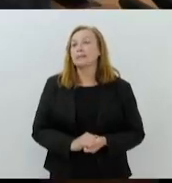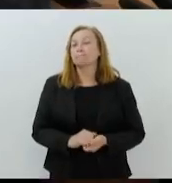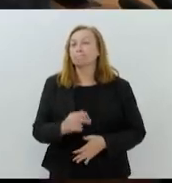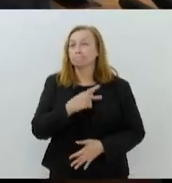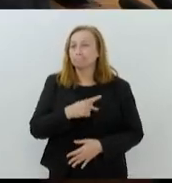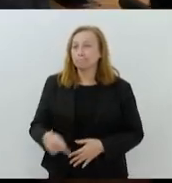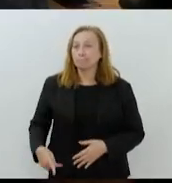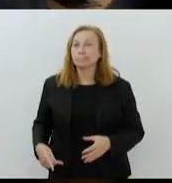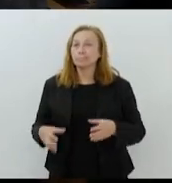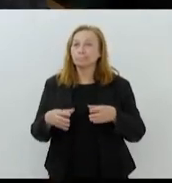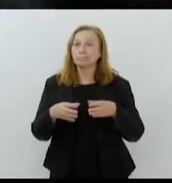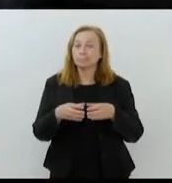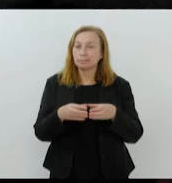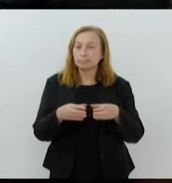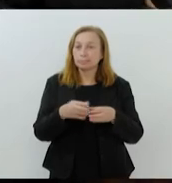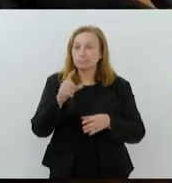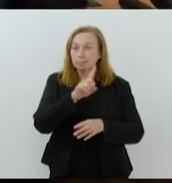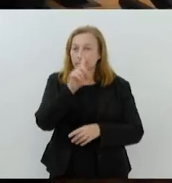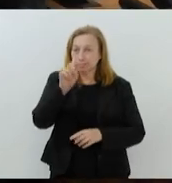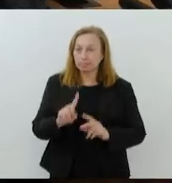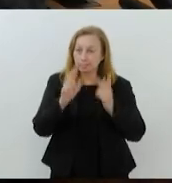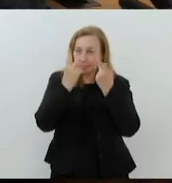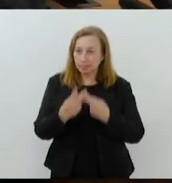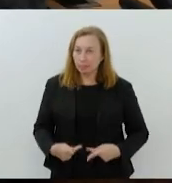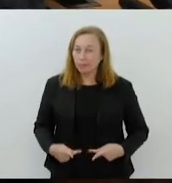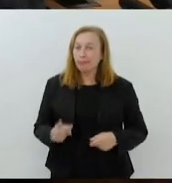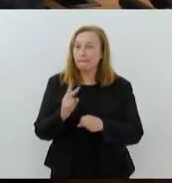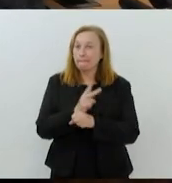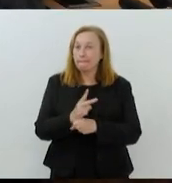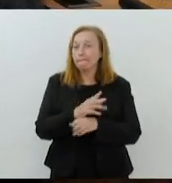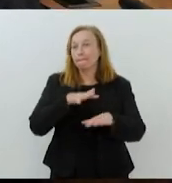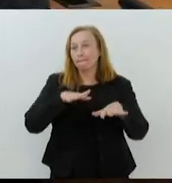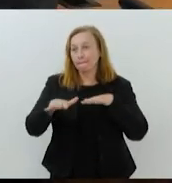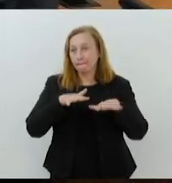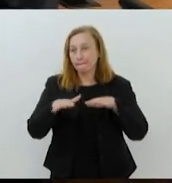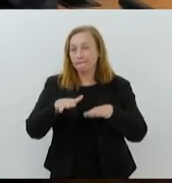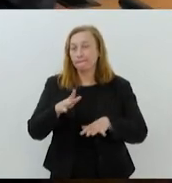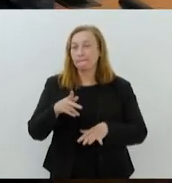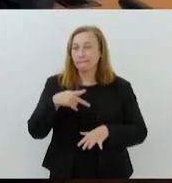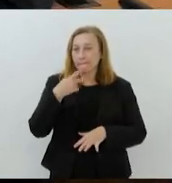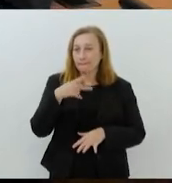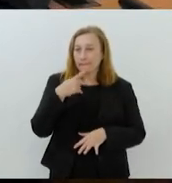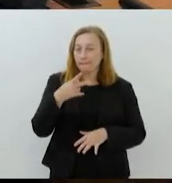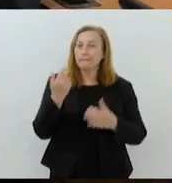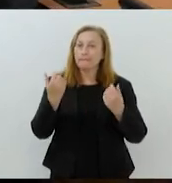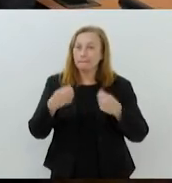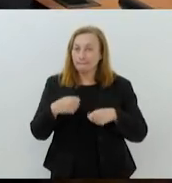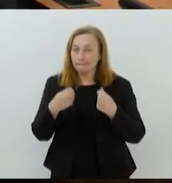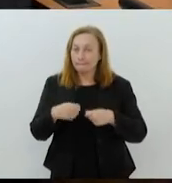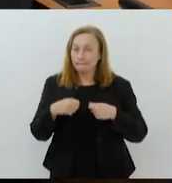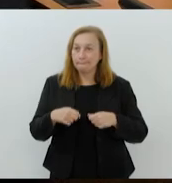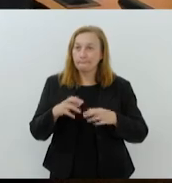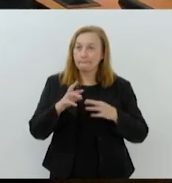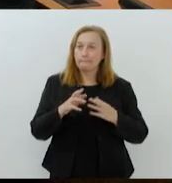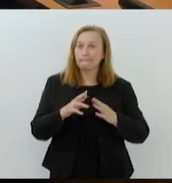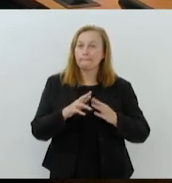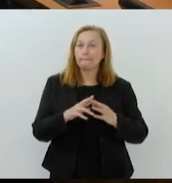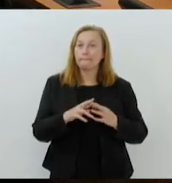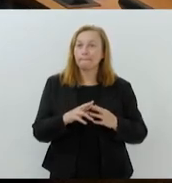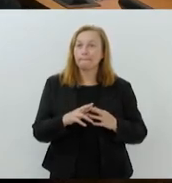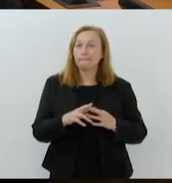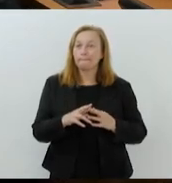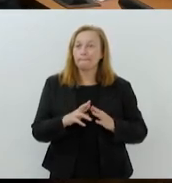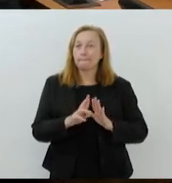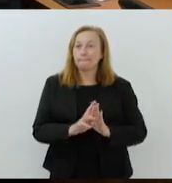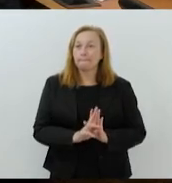presidenta da Comissão de Direitos Humanos, fomos procurados por esses movimentos que reafirmaram a necessidade de reapresentar emenda. Então, quero